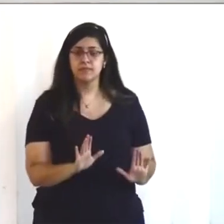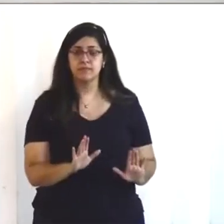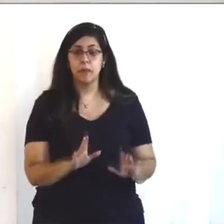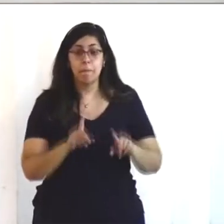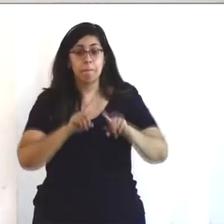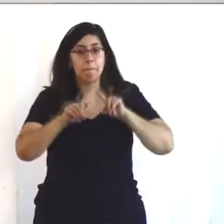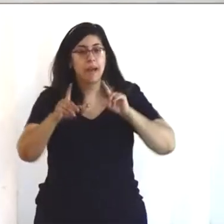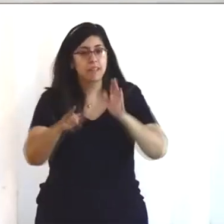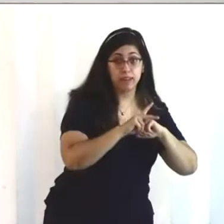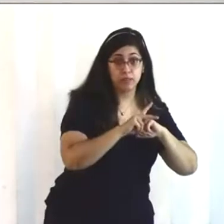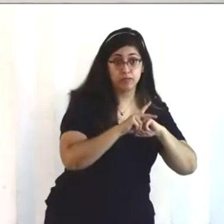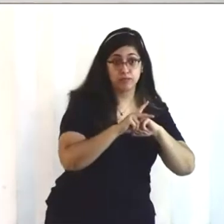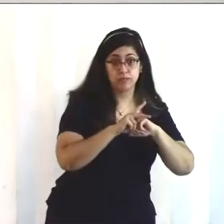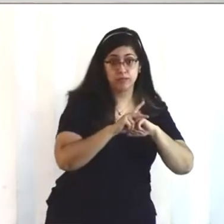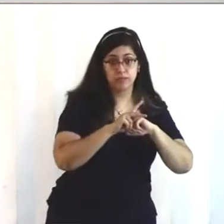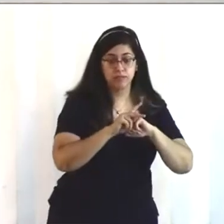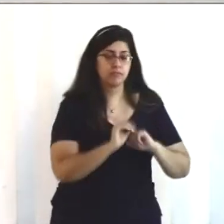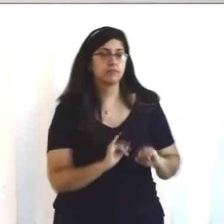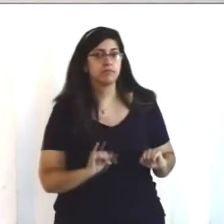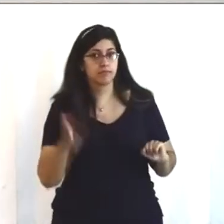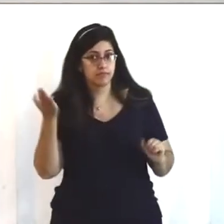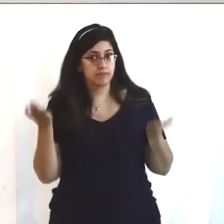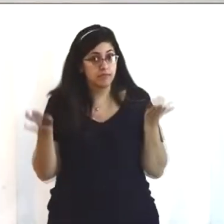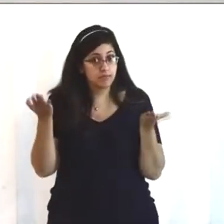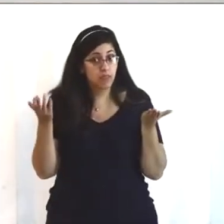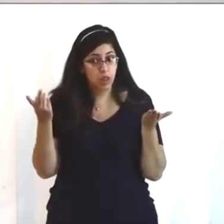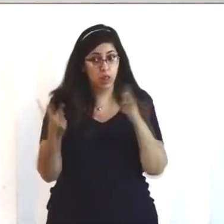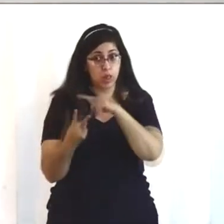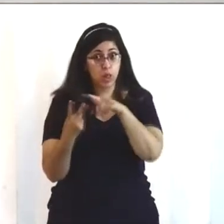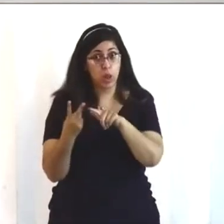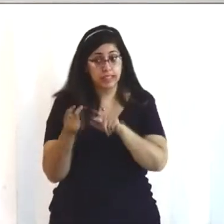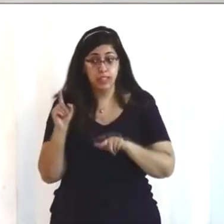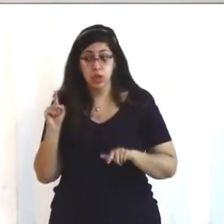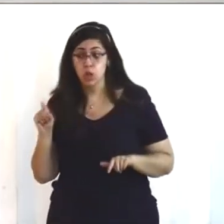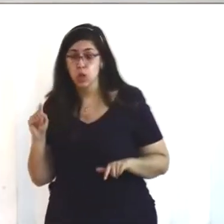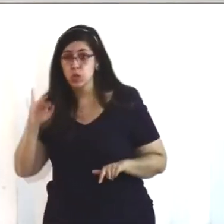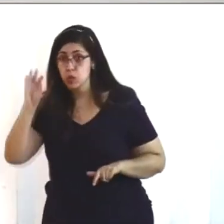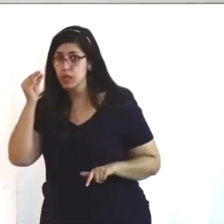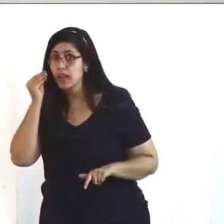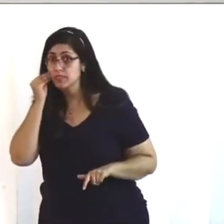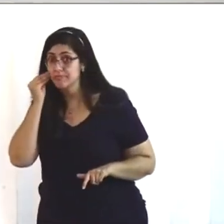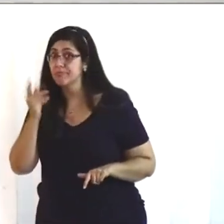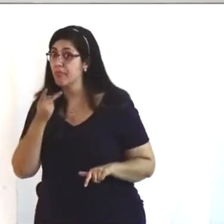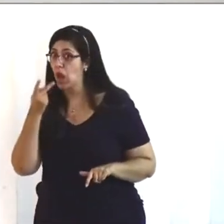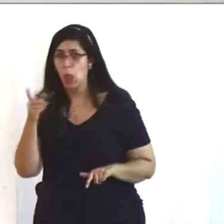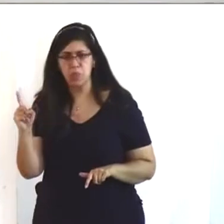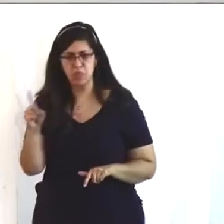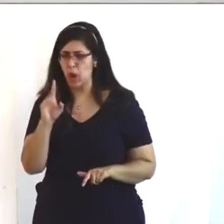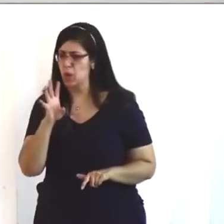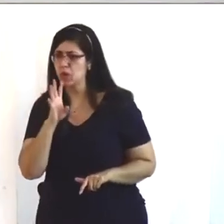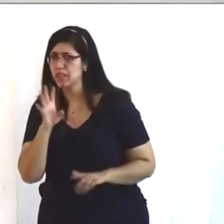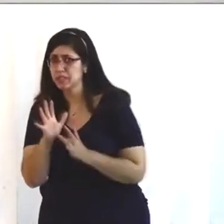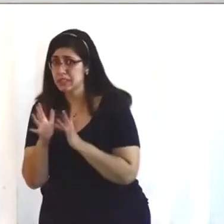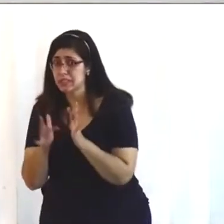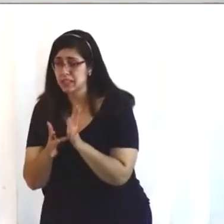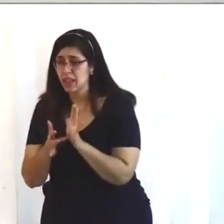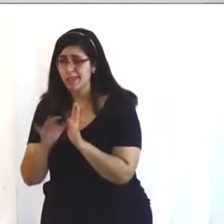vêm antes. E então nós começamos a perceber uma coisa que diferenciou Judas de Pedro: